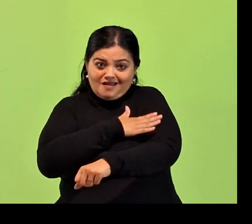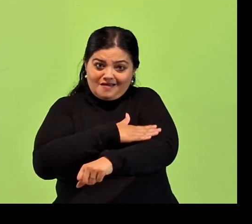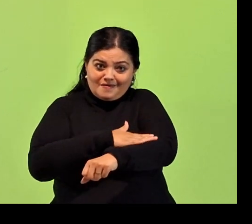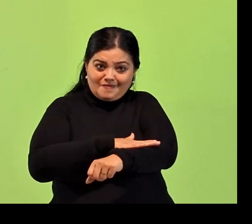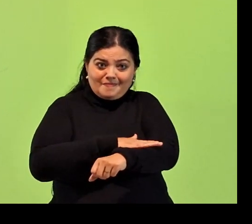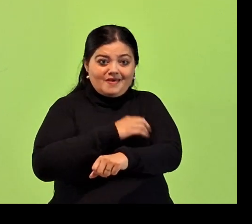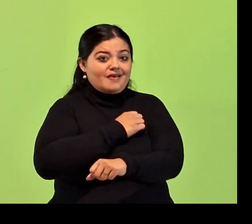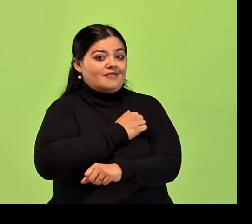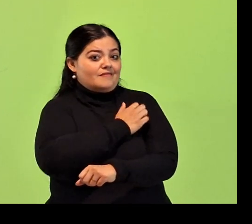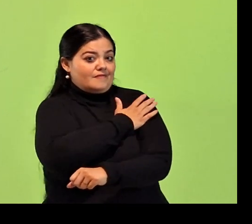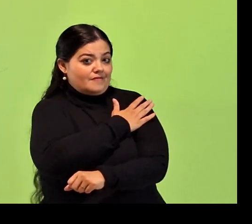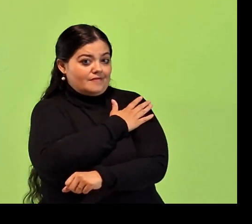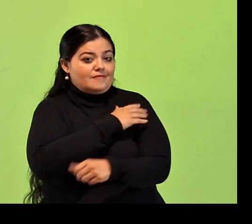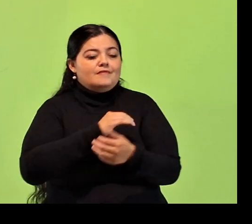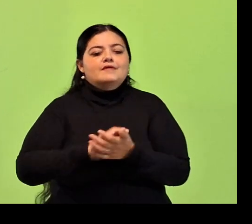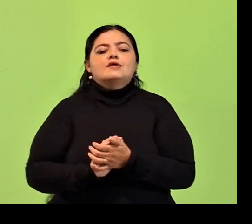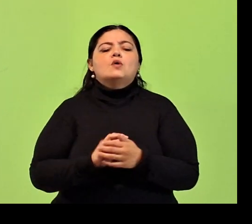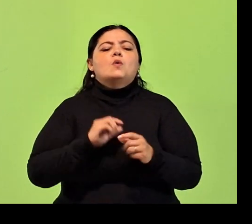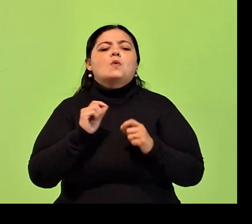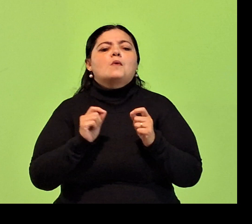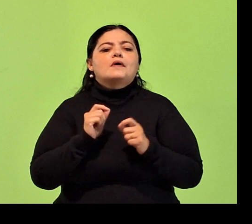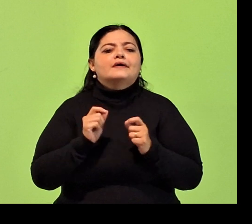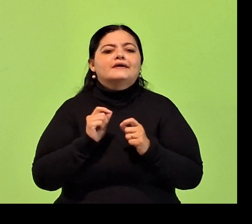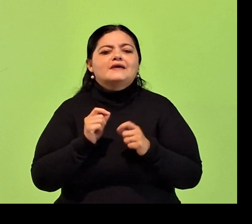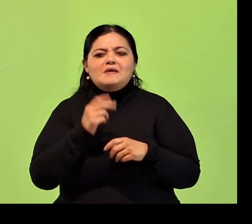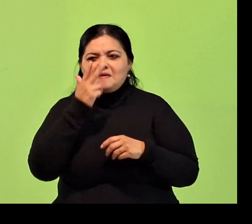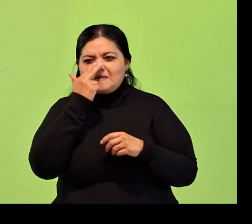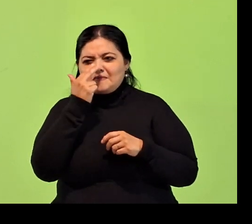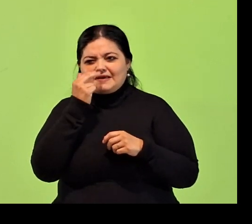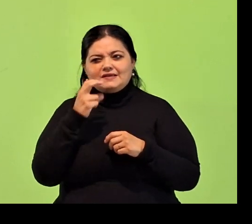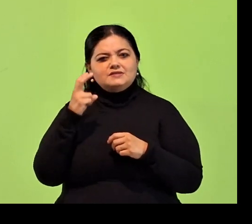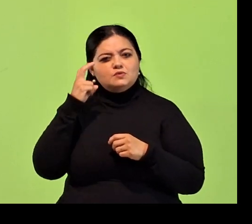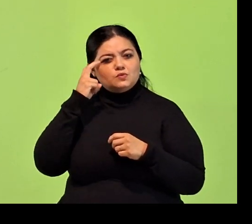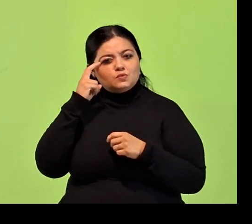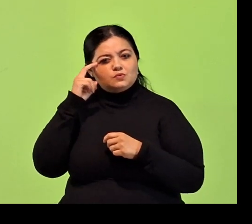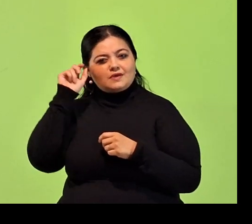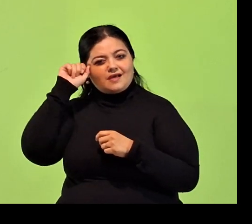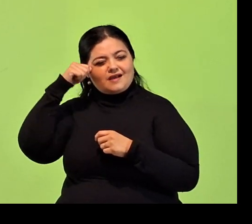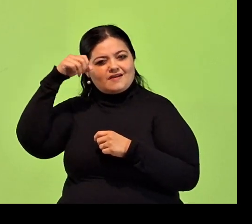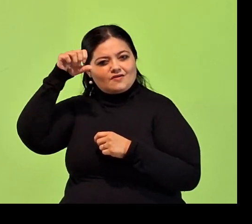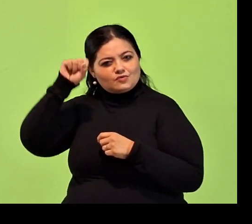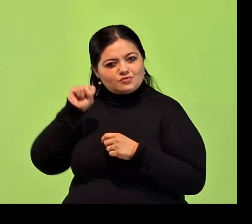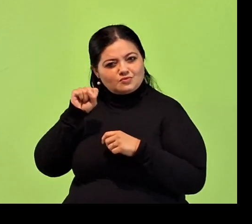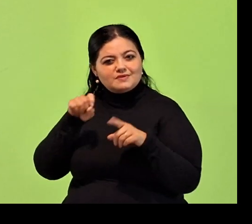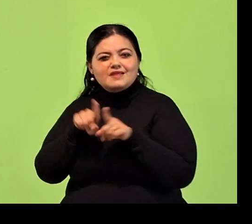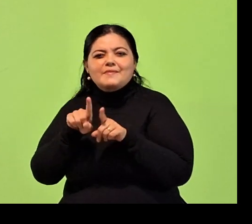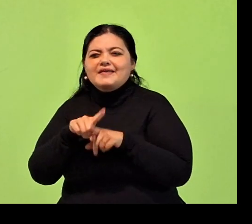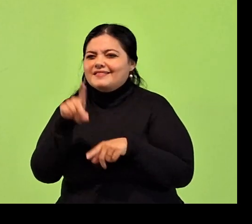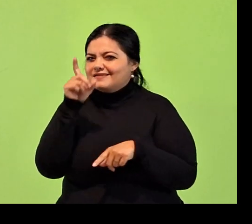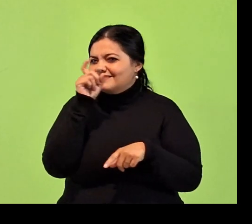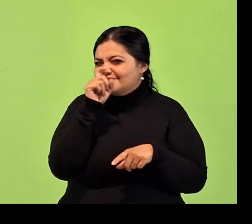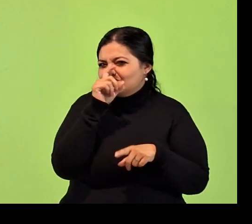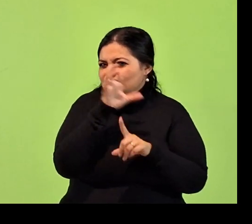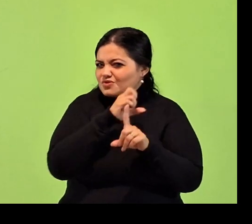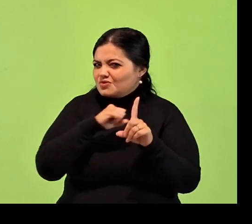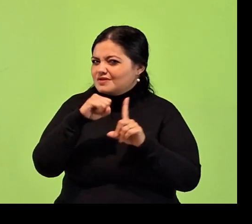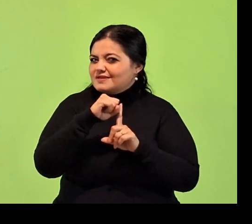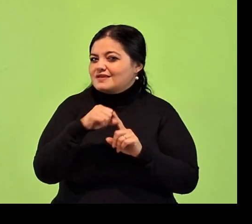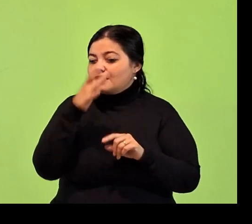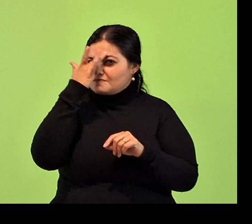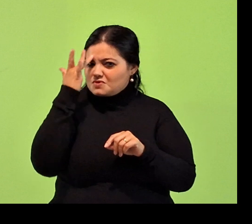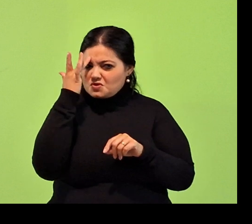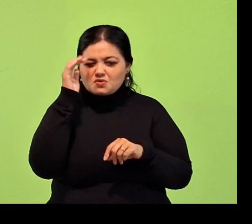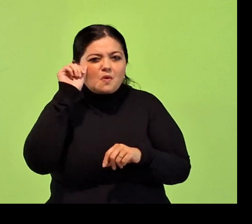o pânico racial. Além da demonização de culturas de matriz africana e dos mitos racialistas a respeito do temperamento de negros,